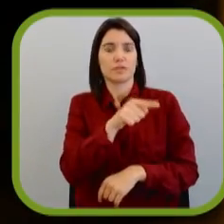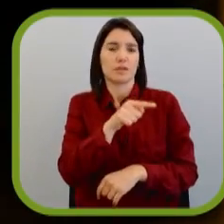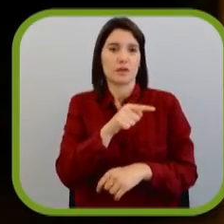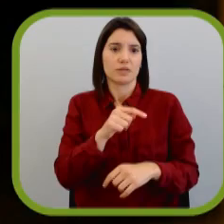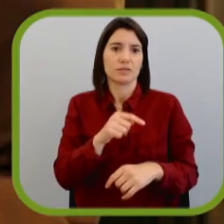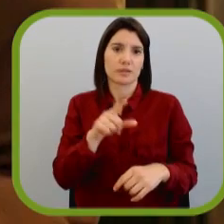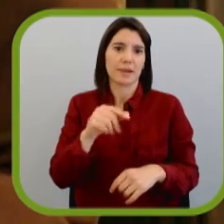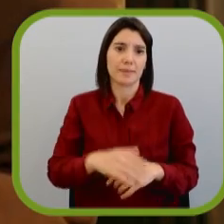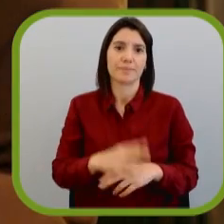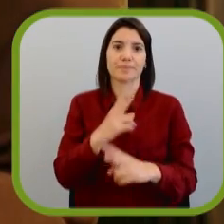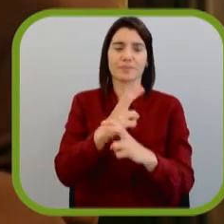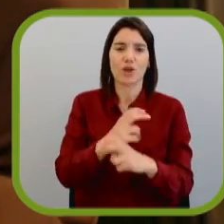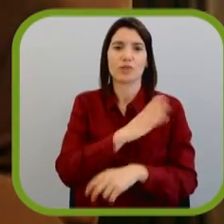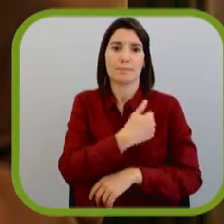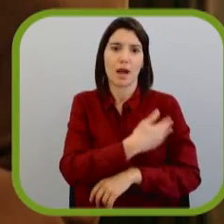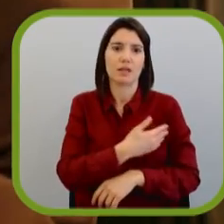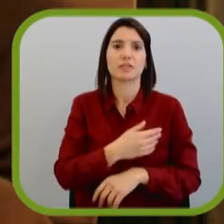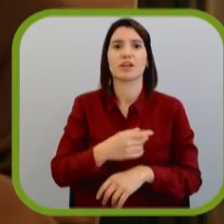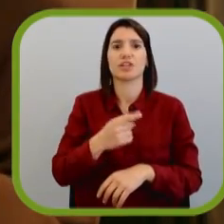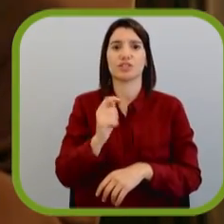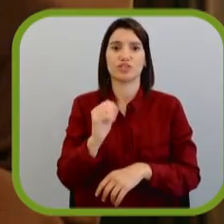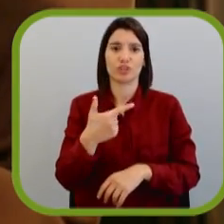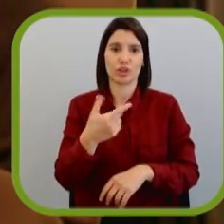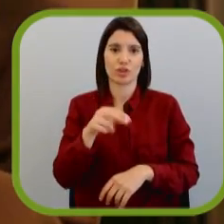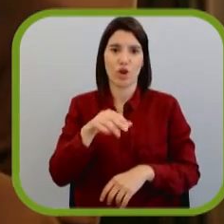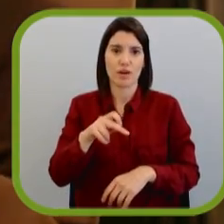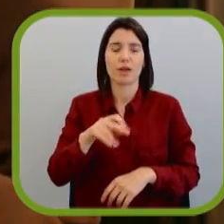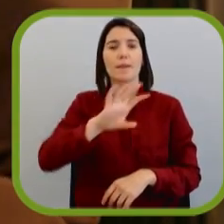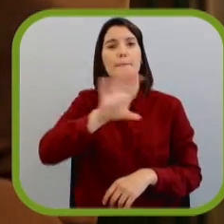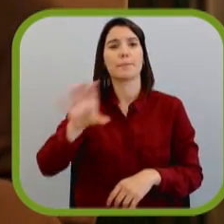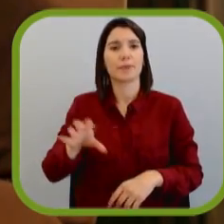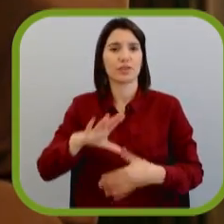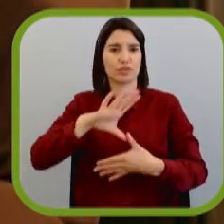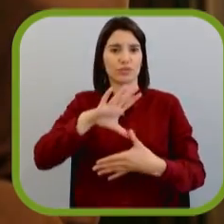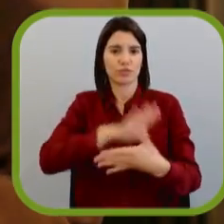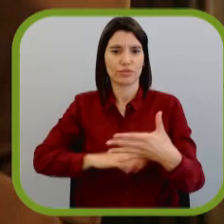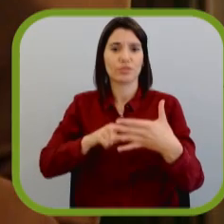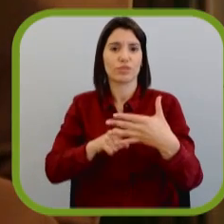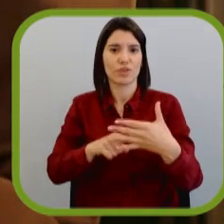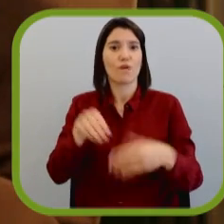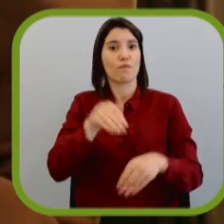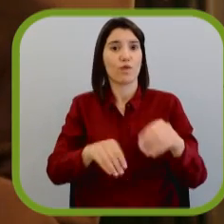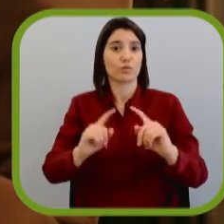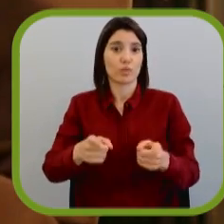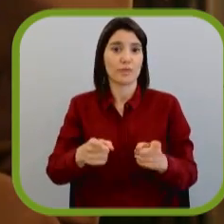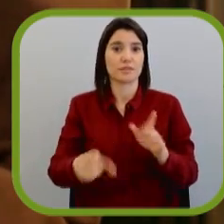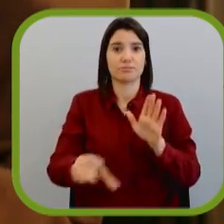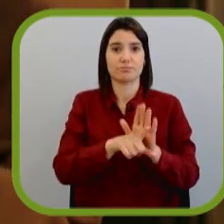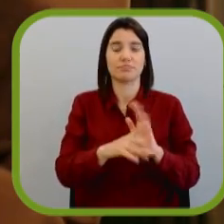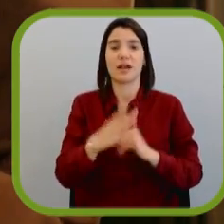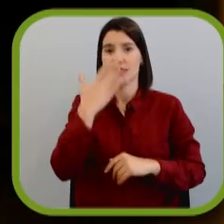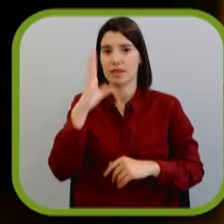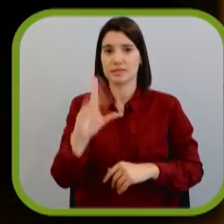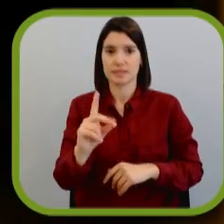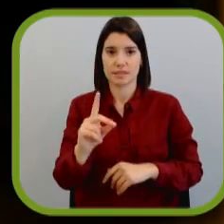faculdade terem esse papel. Áustria, Malta, Estónia e alguns países da América do Sul já implantaram o direito de voto a partir dos